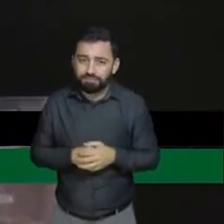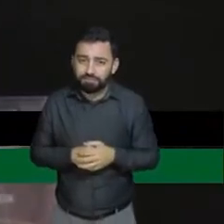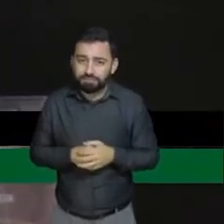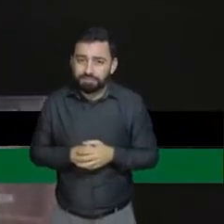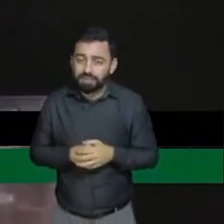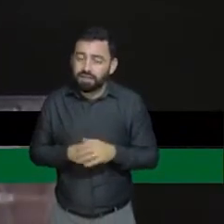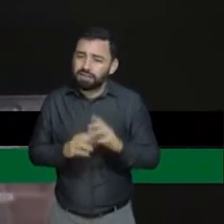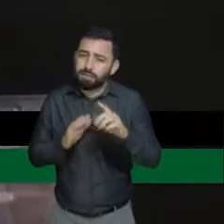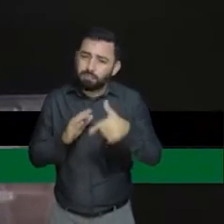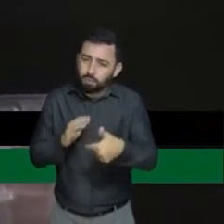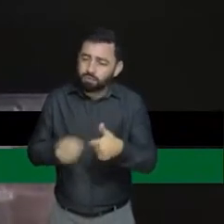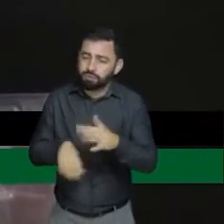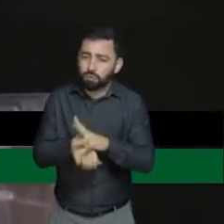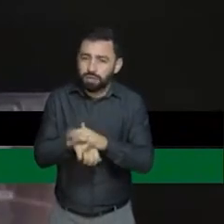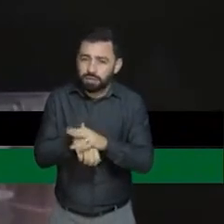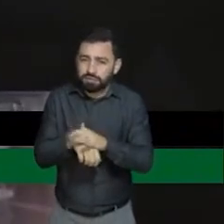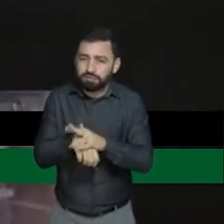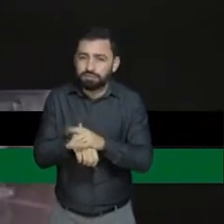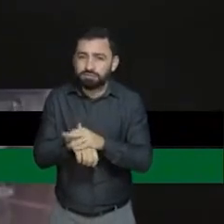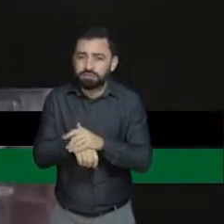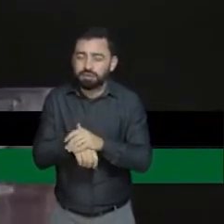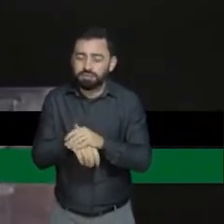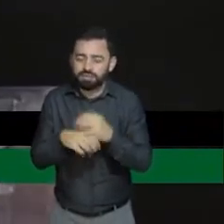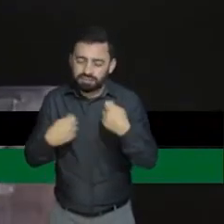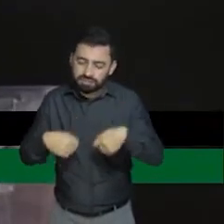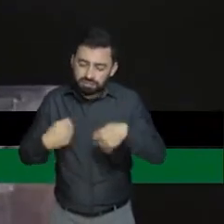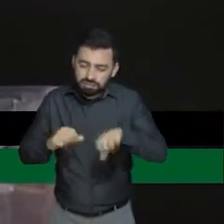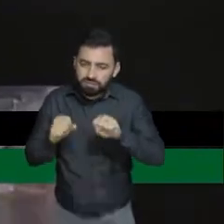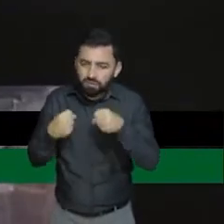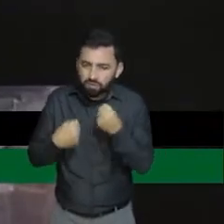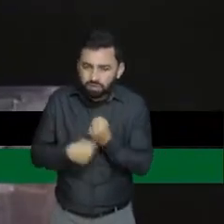a doença. Você tem que buscar força,